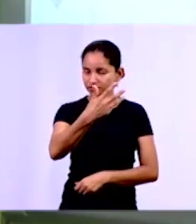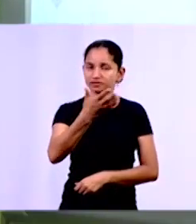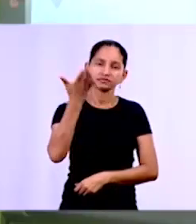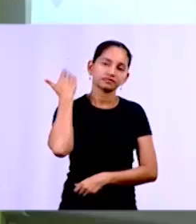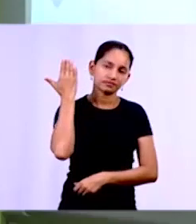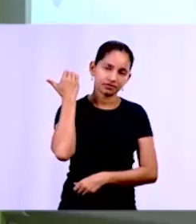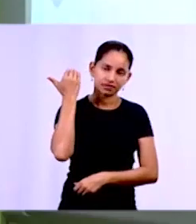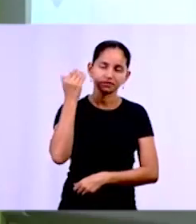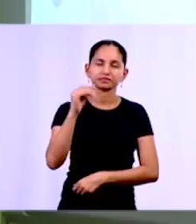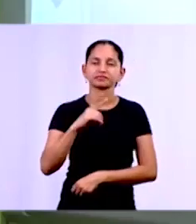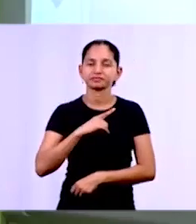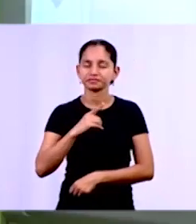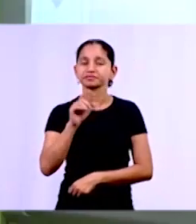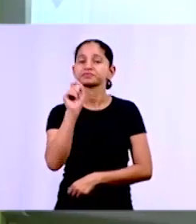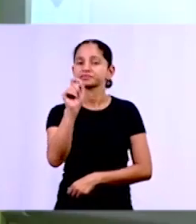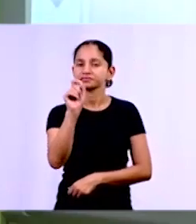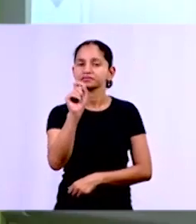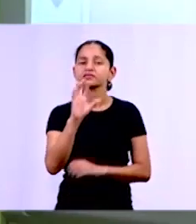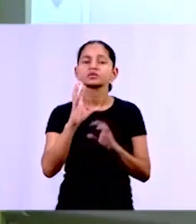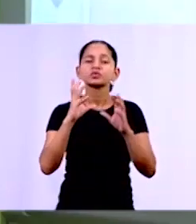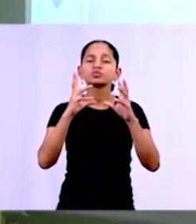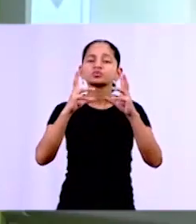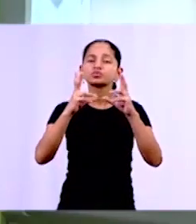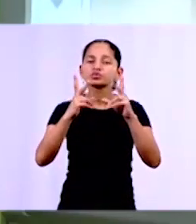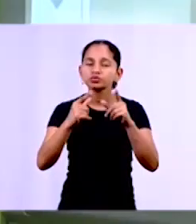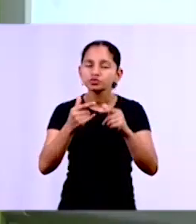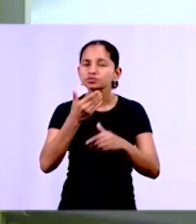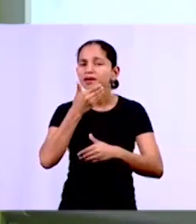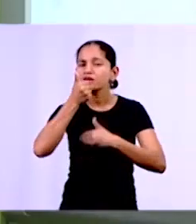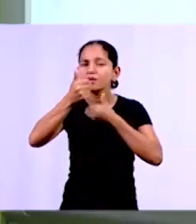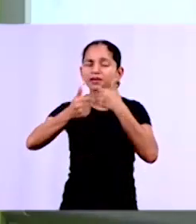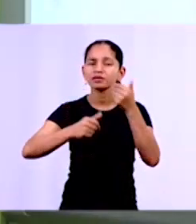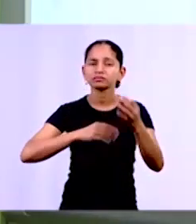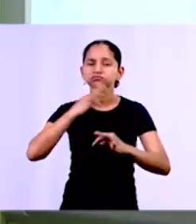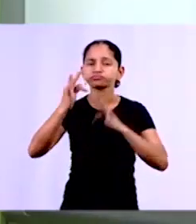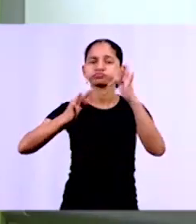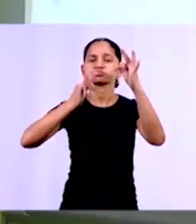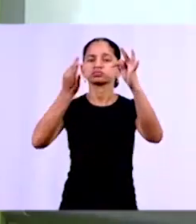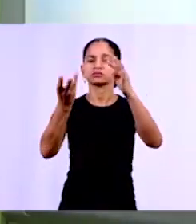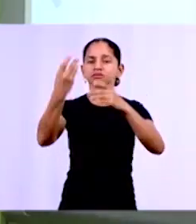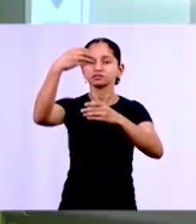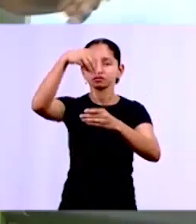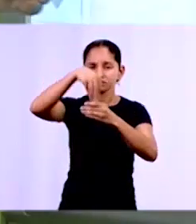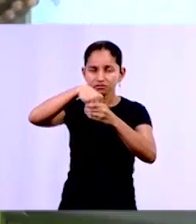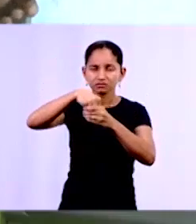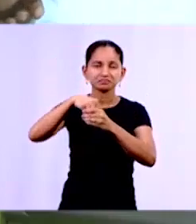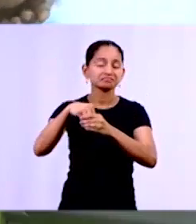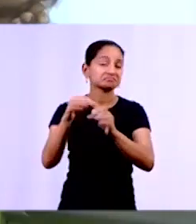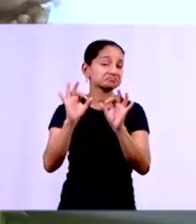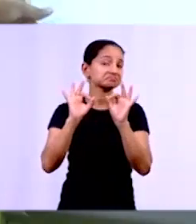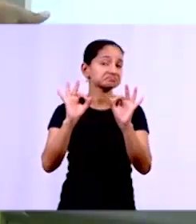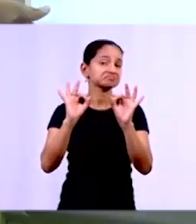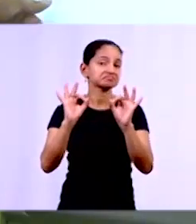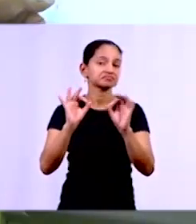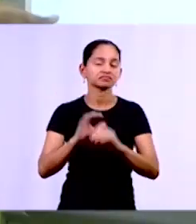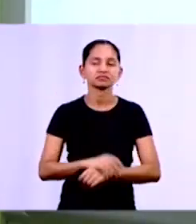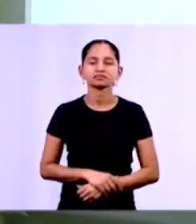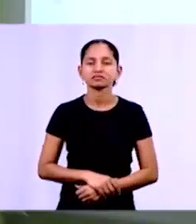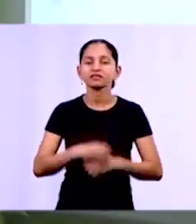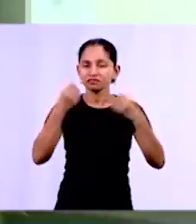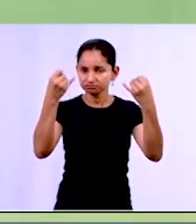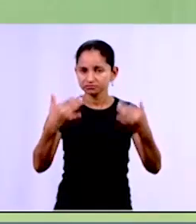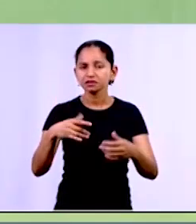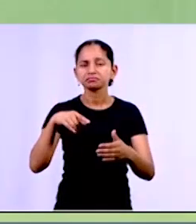passado. Tudo que tem de melhor de tecnologia está nesse computador. O negócio aí aqui é absurdo. Vamos falar um pouquinho mais dele,